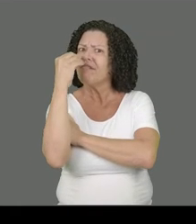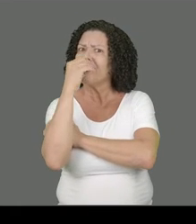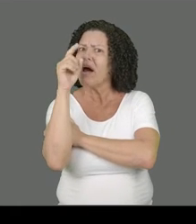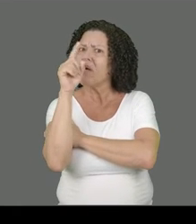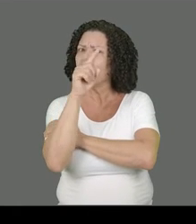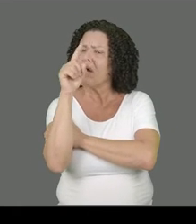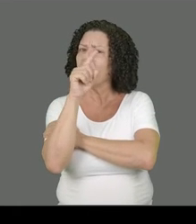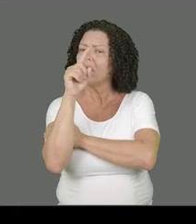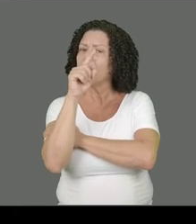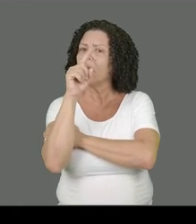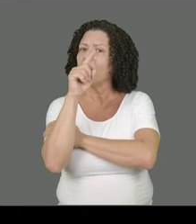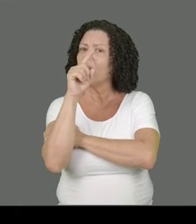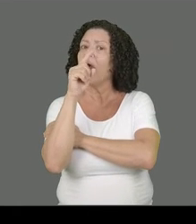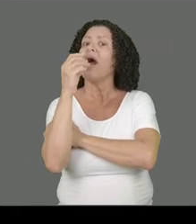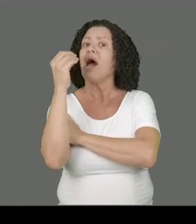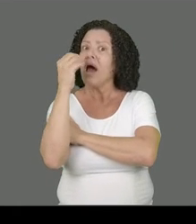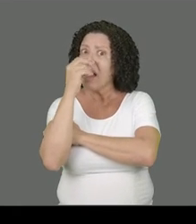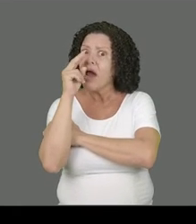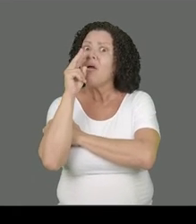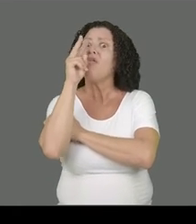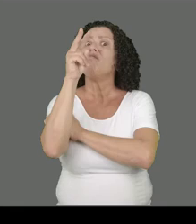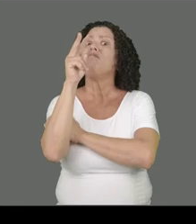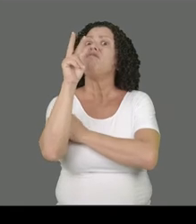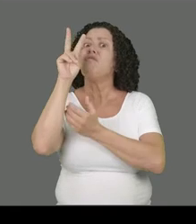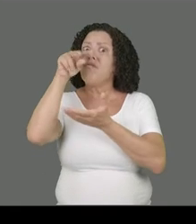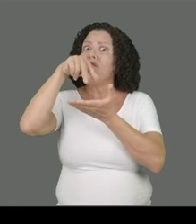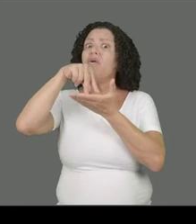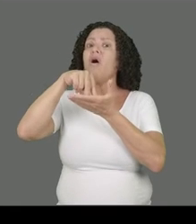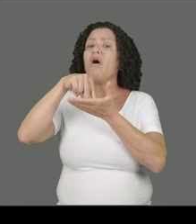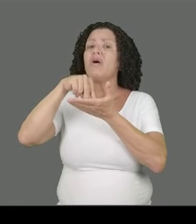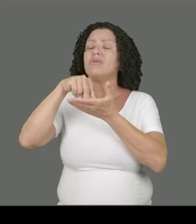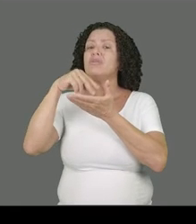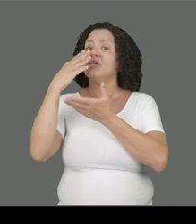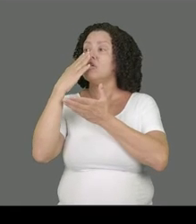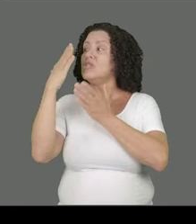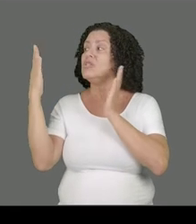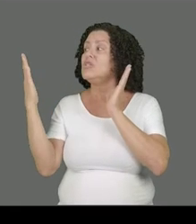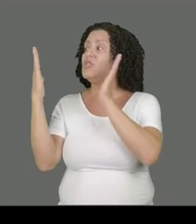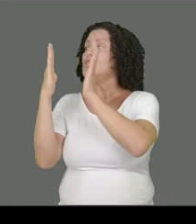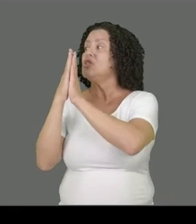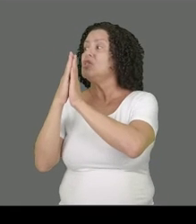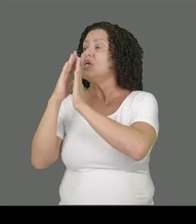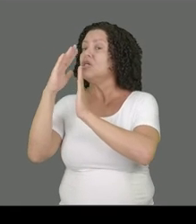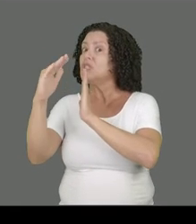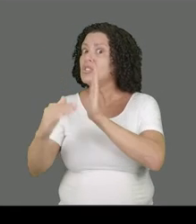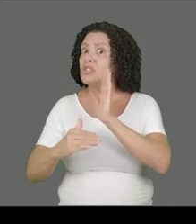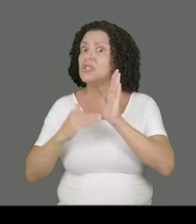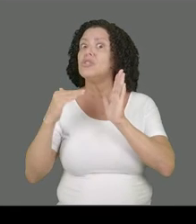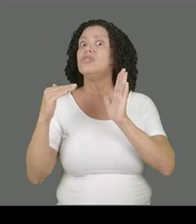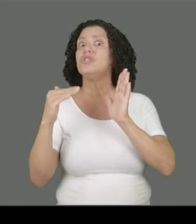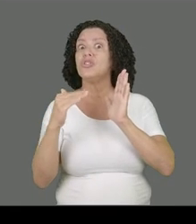ser fraco diante da circunstância, significa ser forte diante